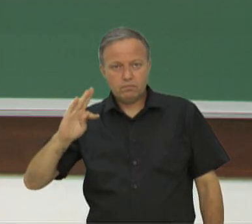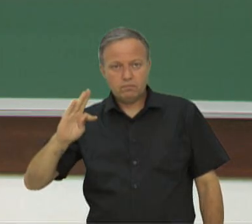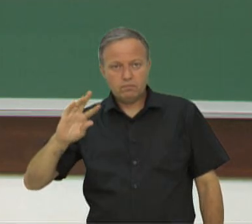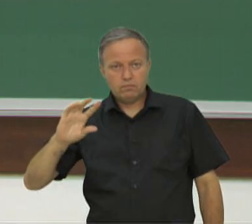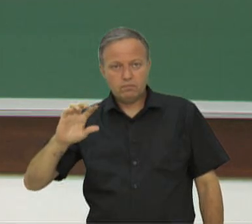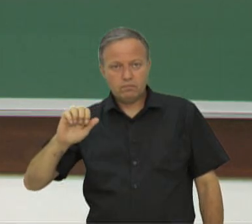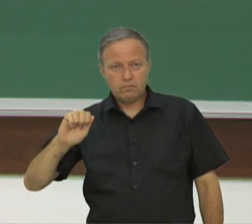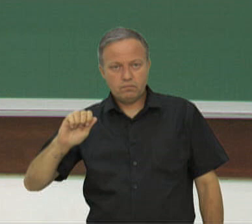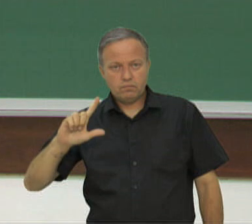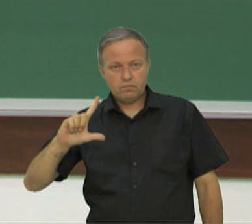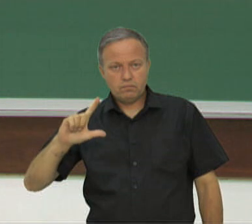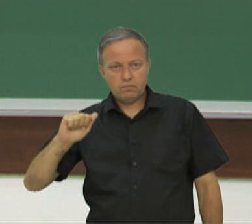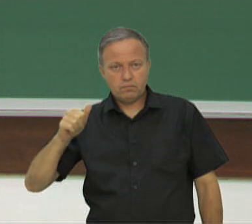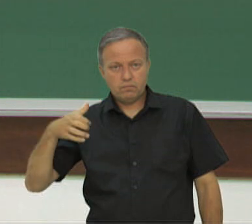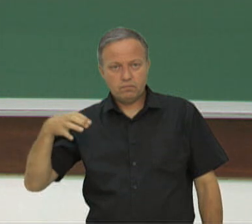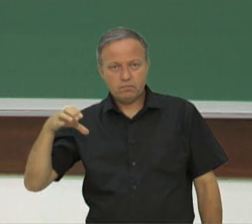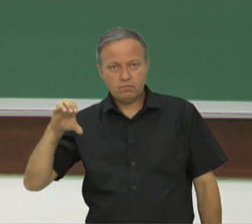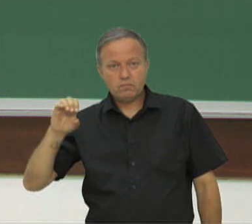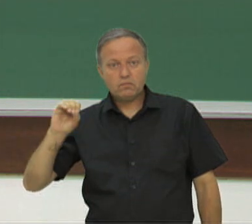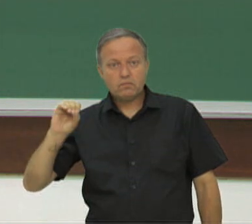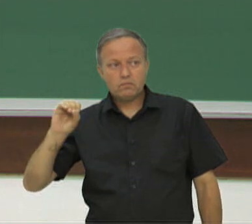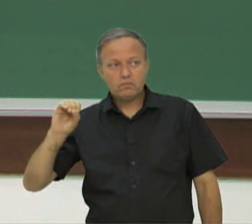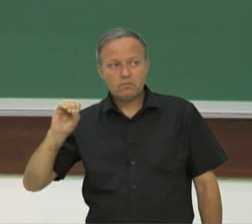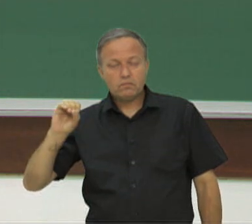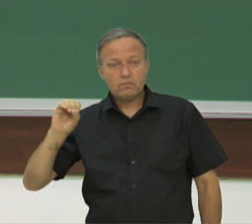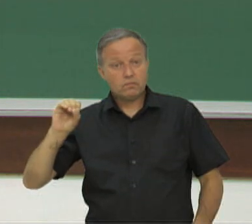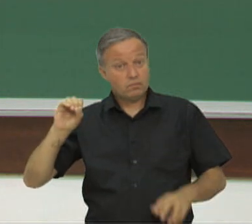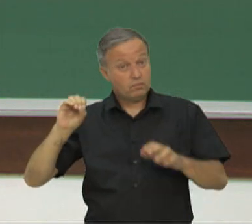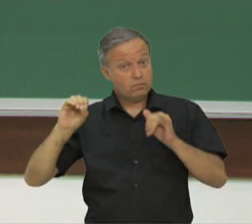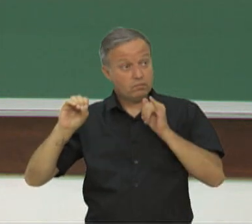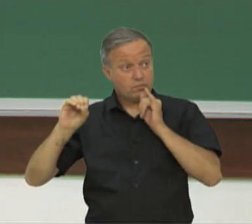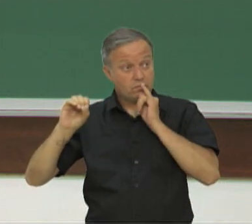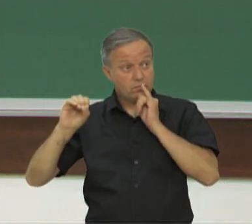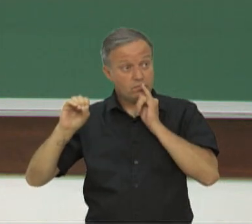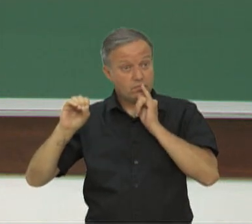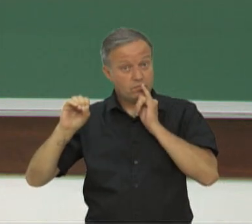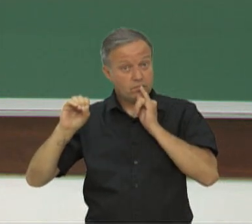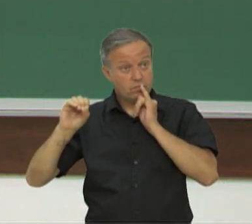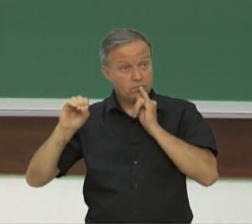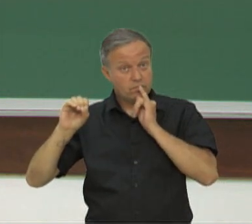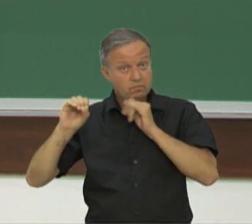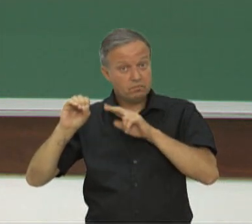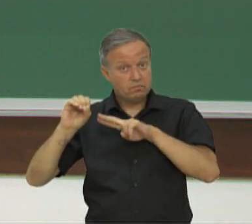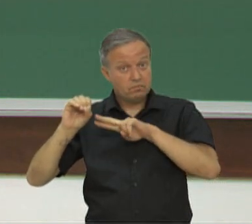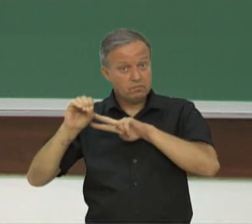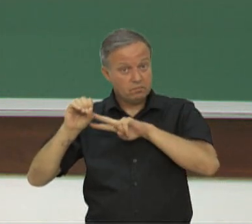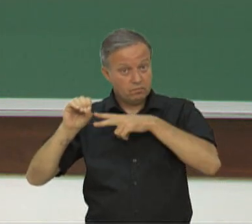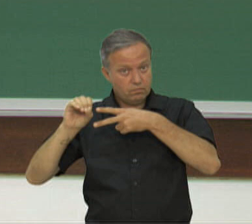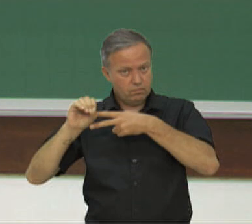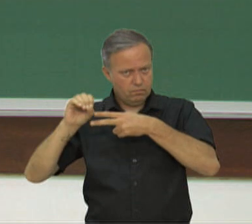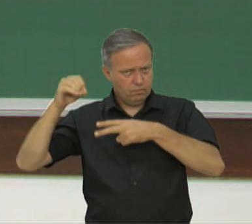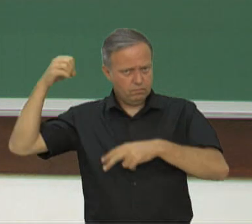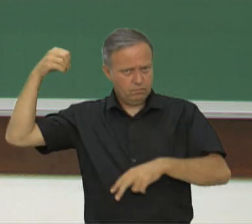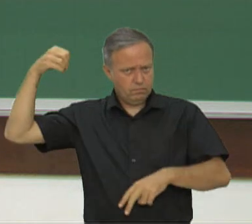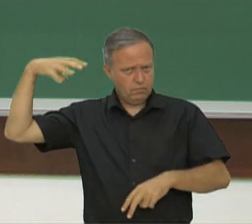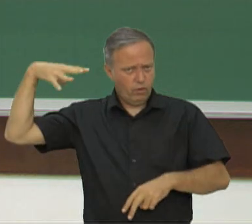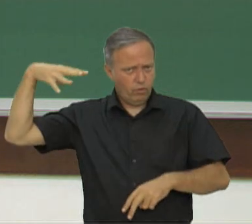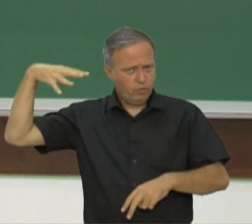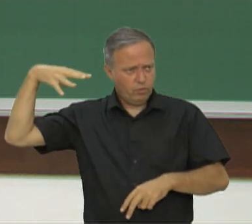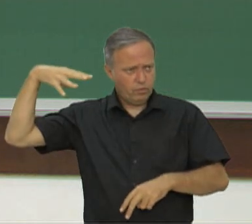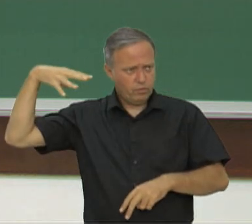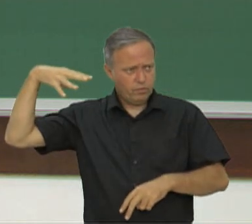já vi. E o que você viu? Ah, professora, eu vi que é uma instalação elétrica. Instalação